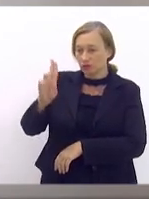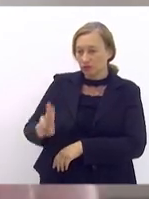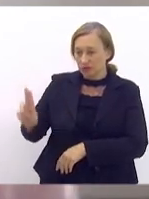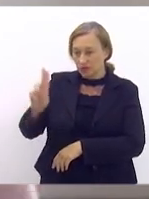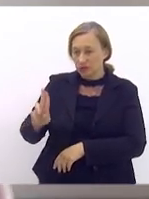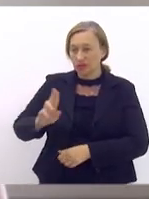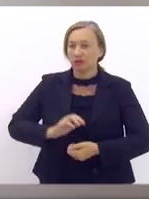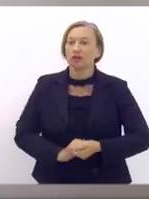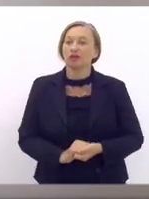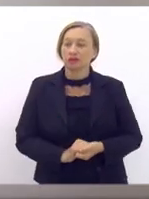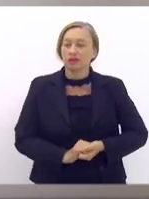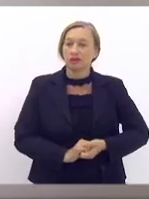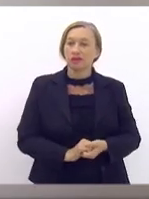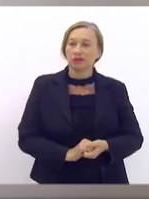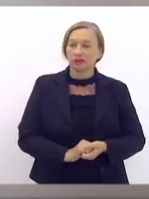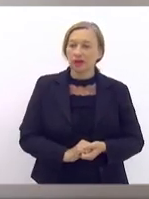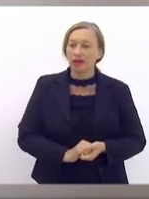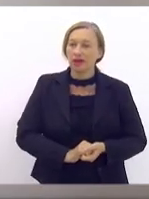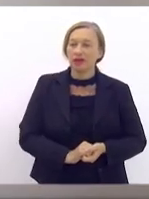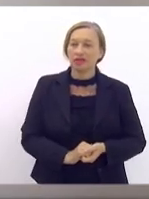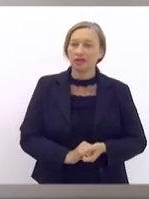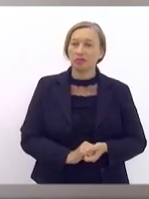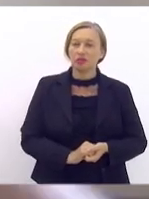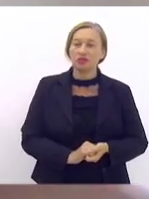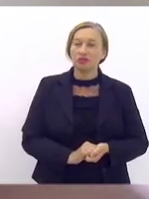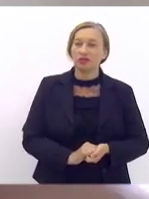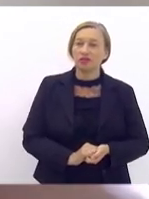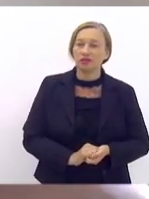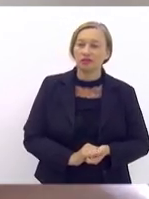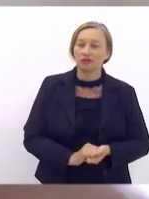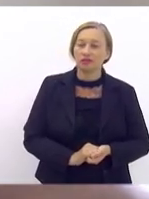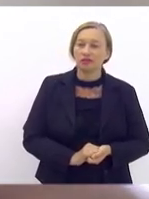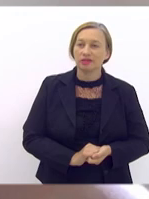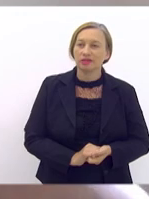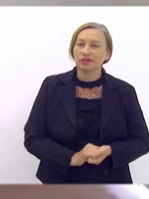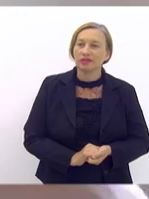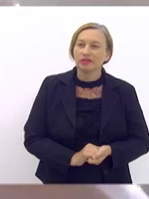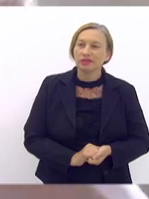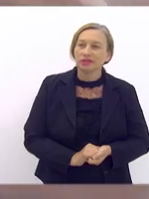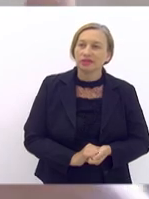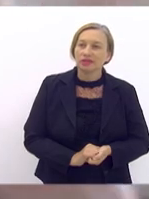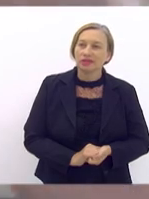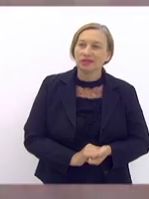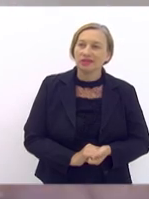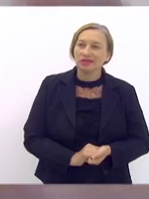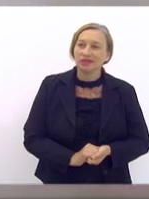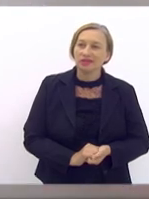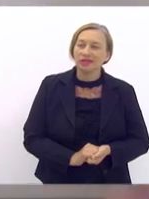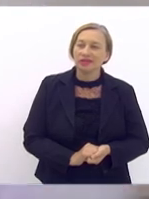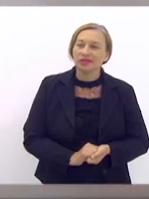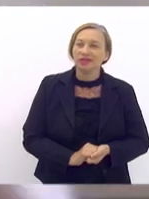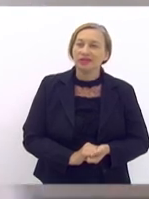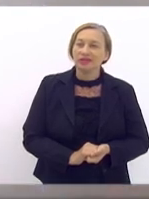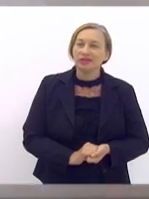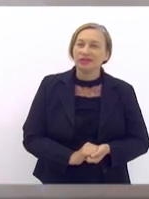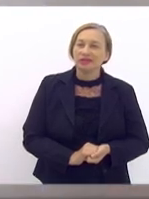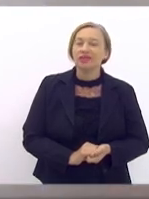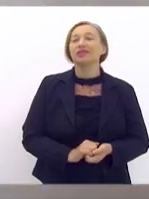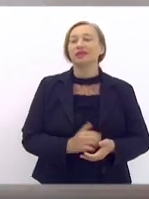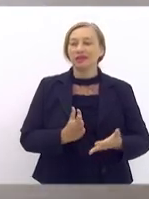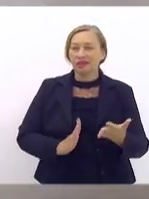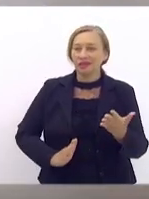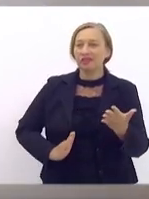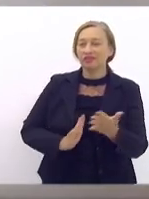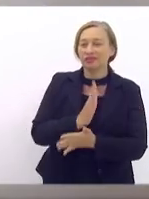daí é indiferente. Qualquer órgão que vocês consigam fazer com que a emenda passe, né, seja aprovada